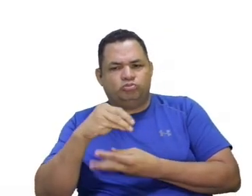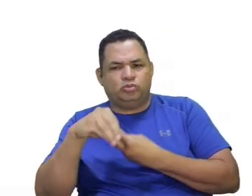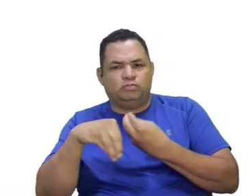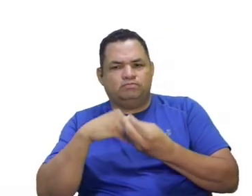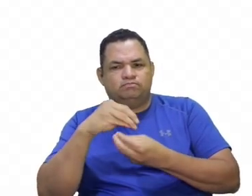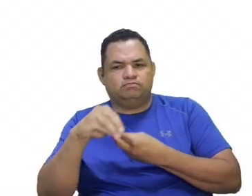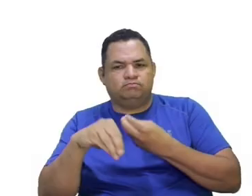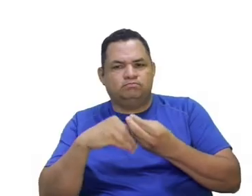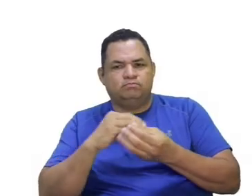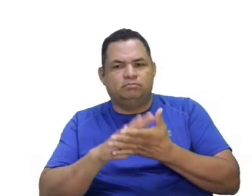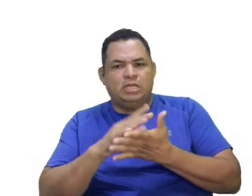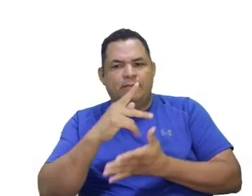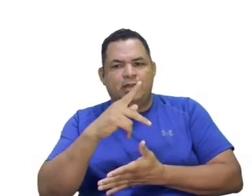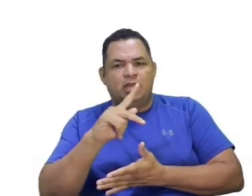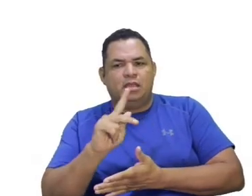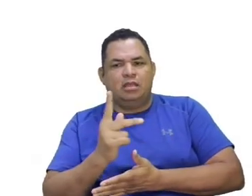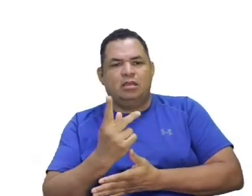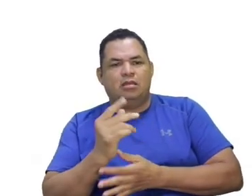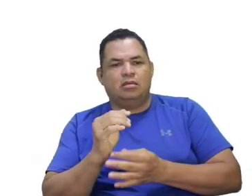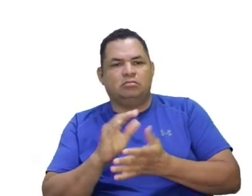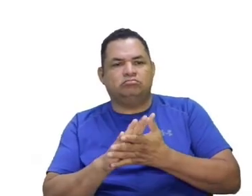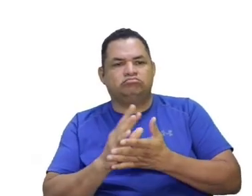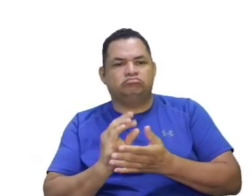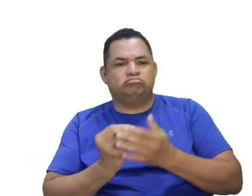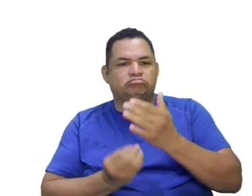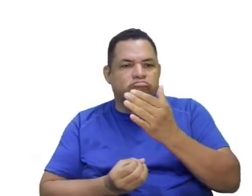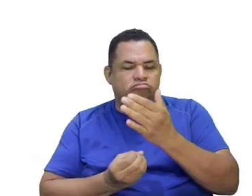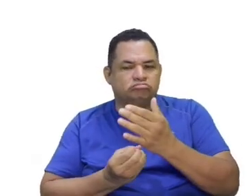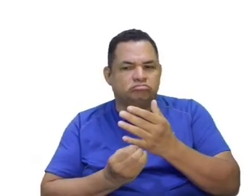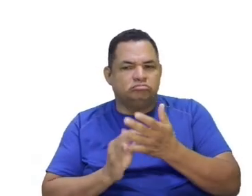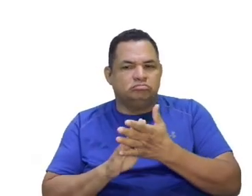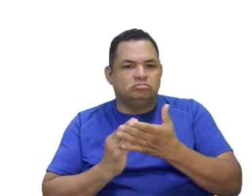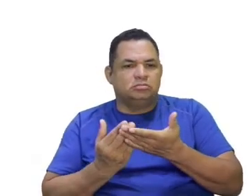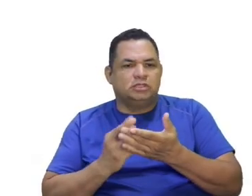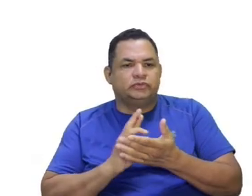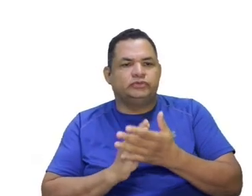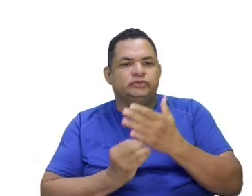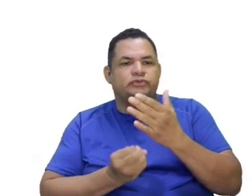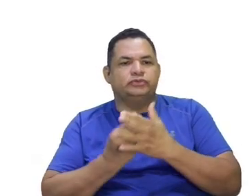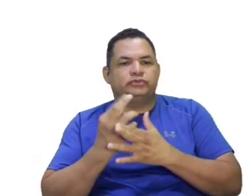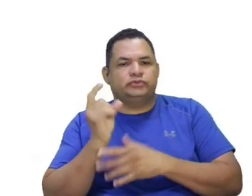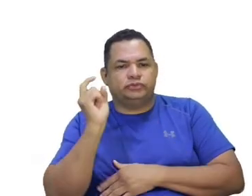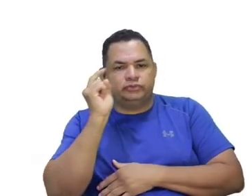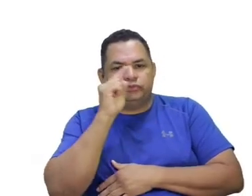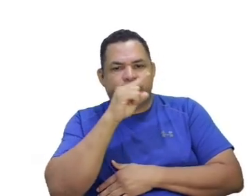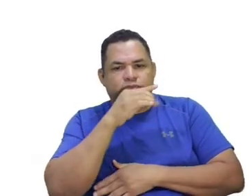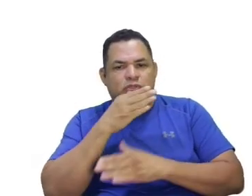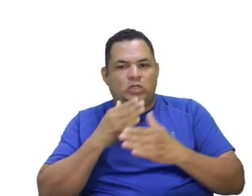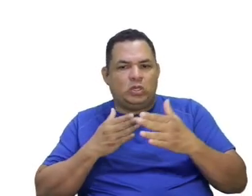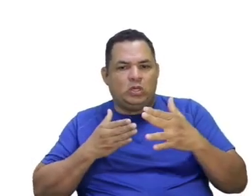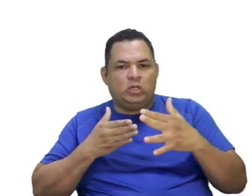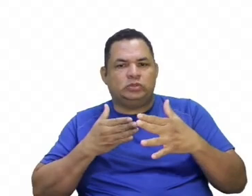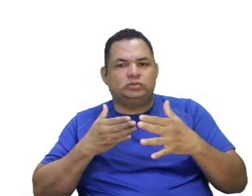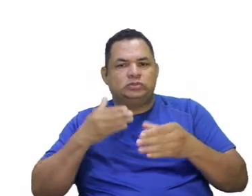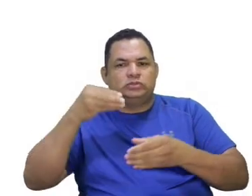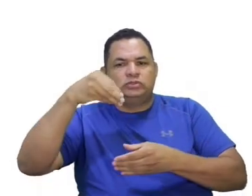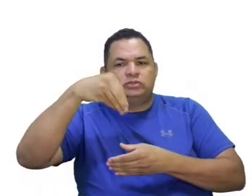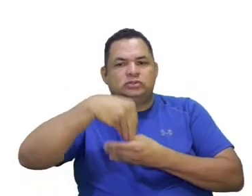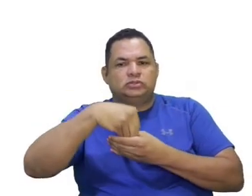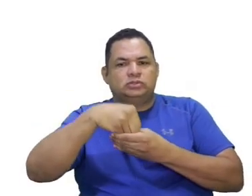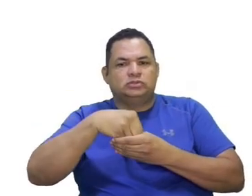pouco solúveis nesse pH, o que resulta em dificuldade de passar para o interior